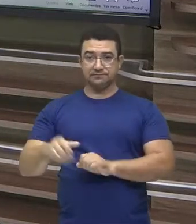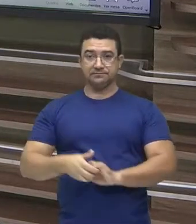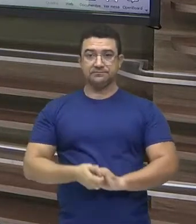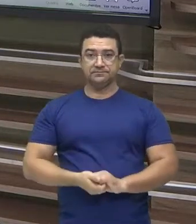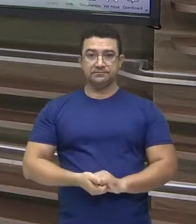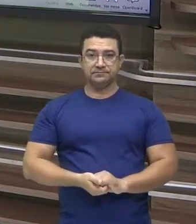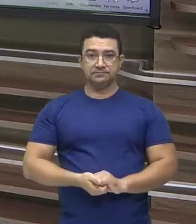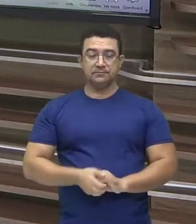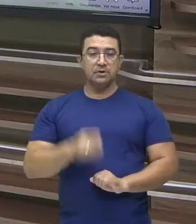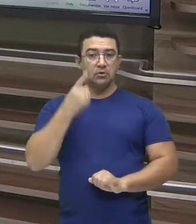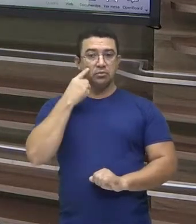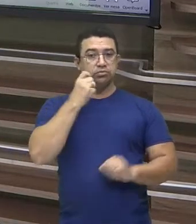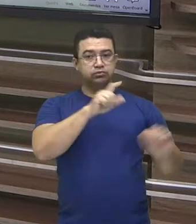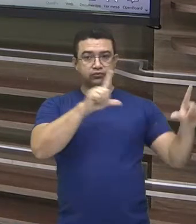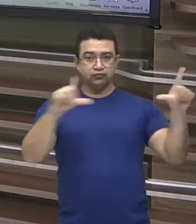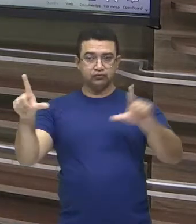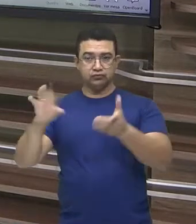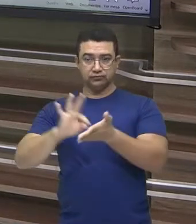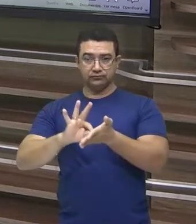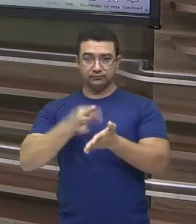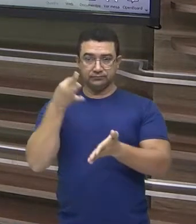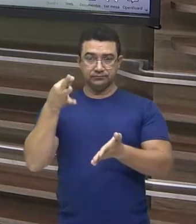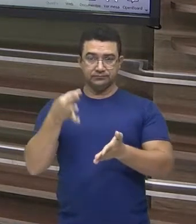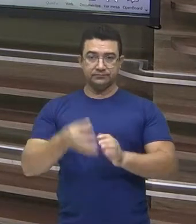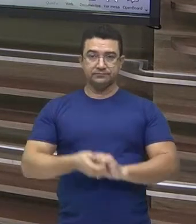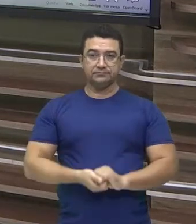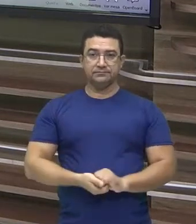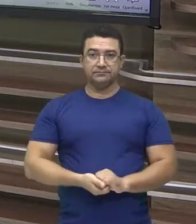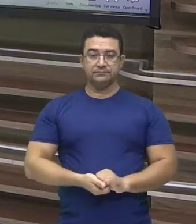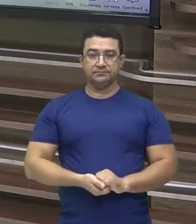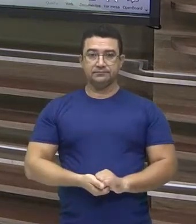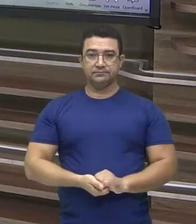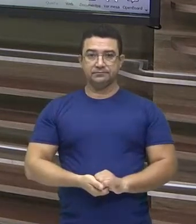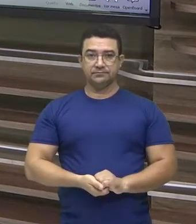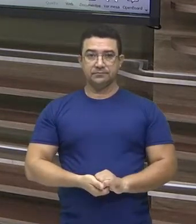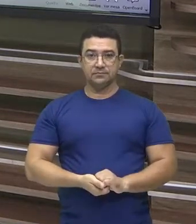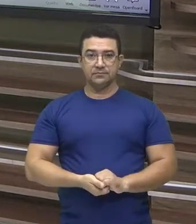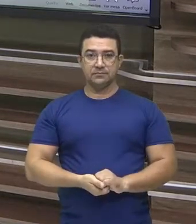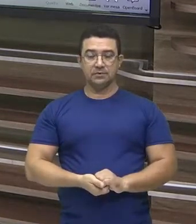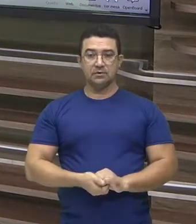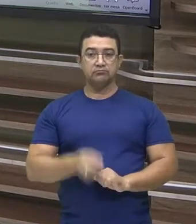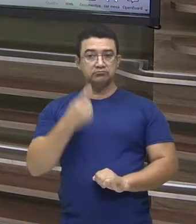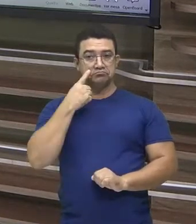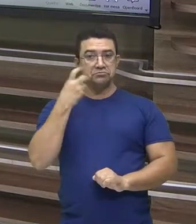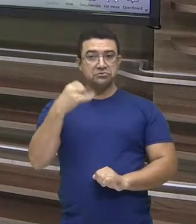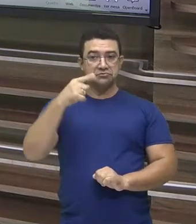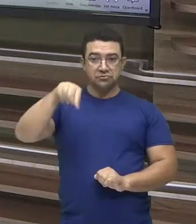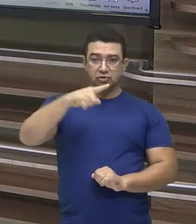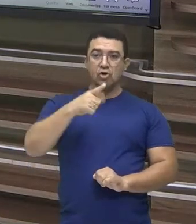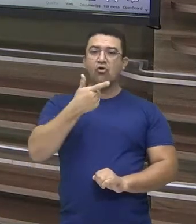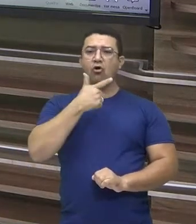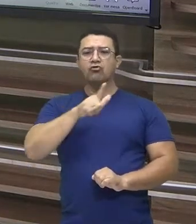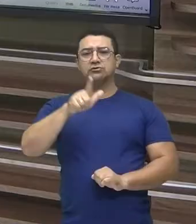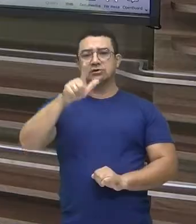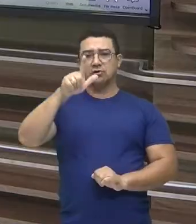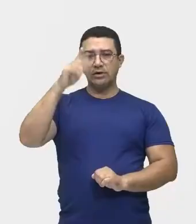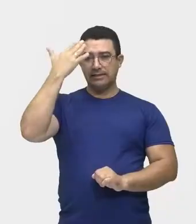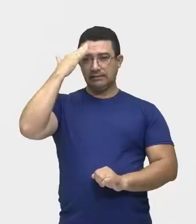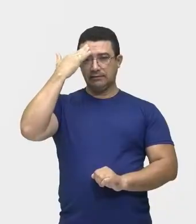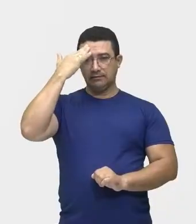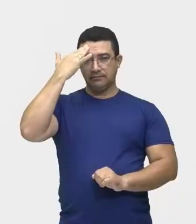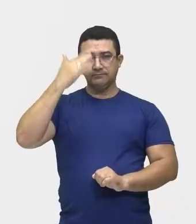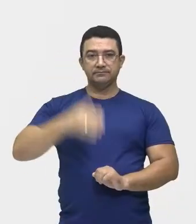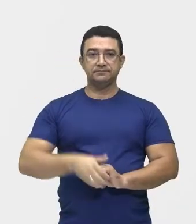correta. Vamos ao gabarito, ver se vocês conseguiram acertar, conseguiram assimilar o que a questão propôs para a gente. Vamos